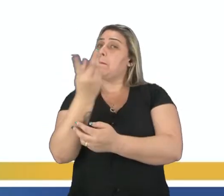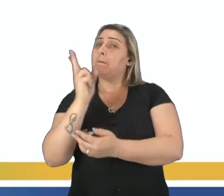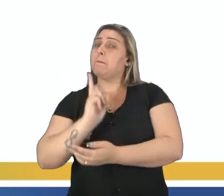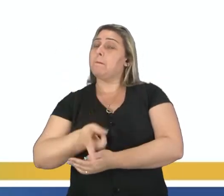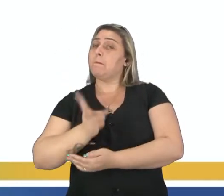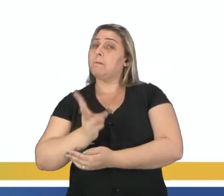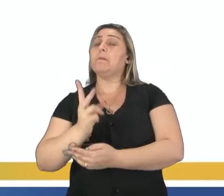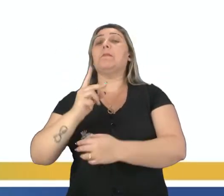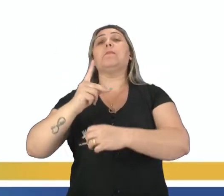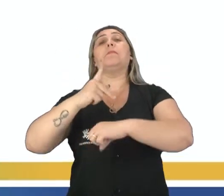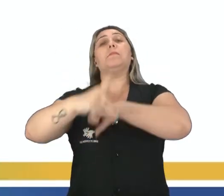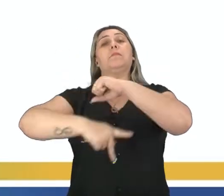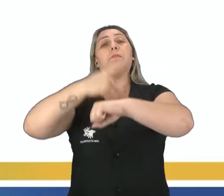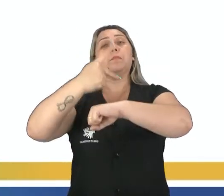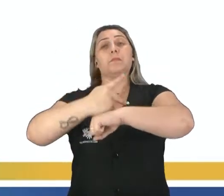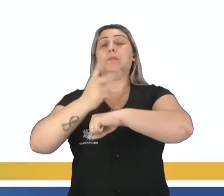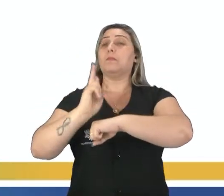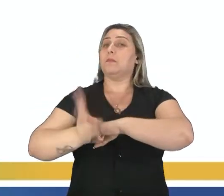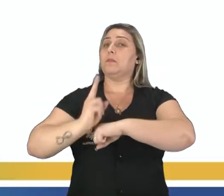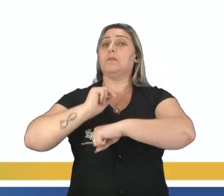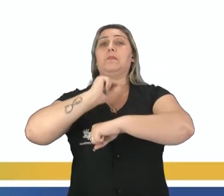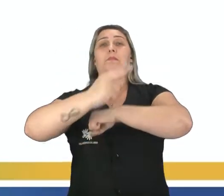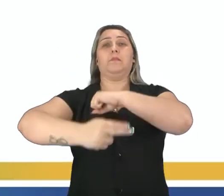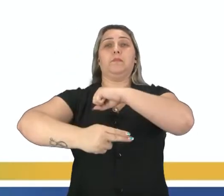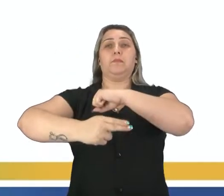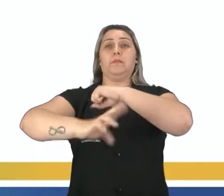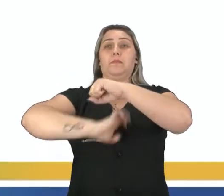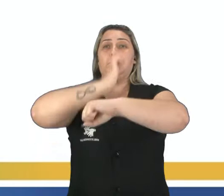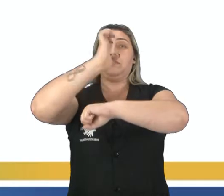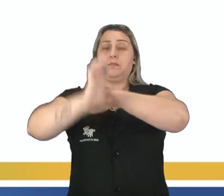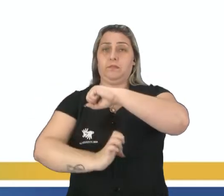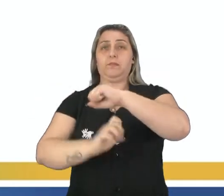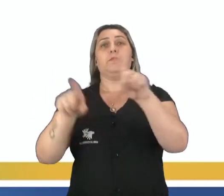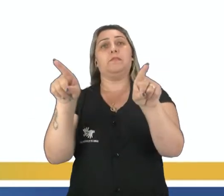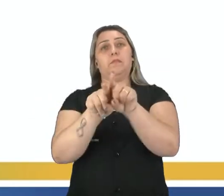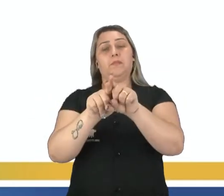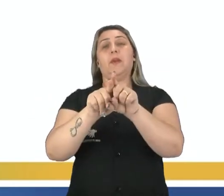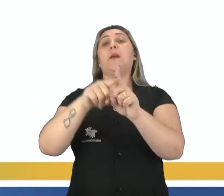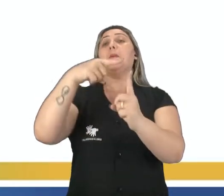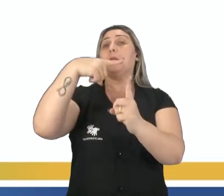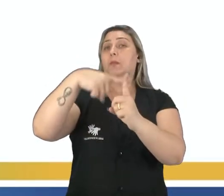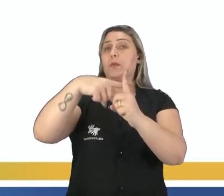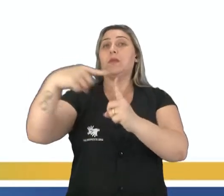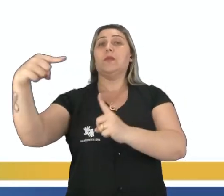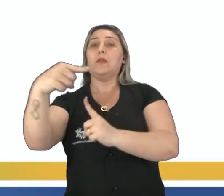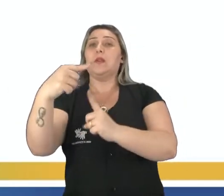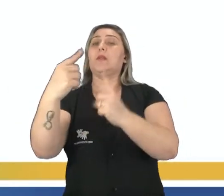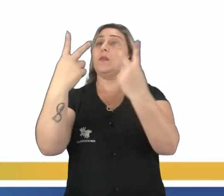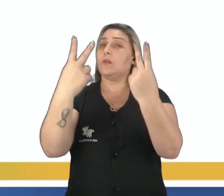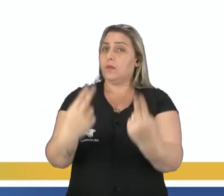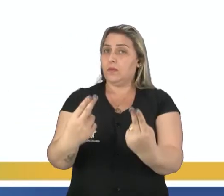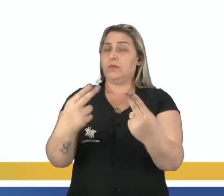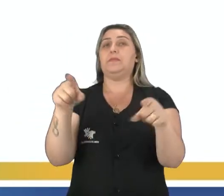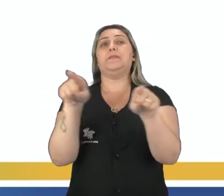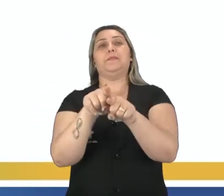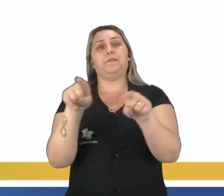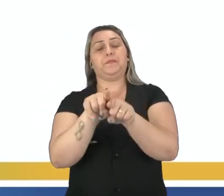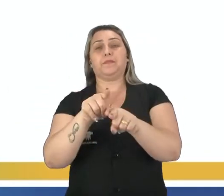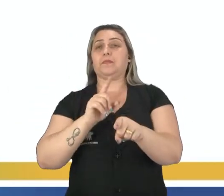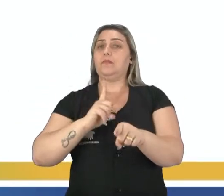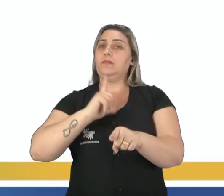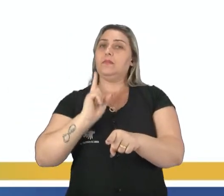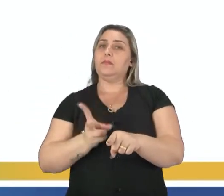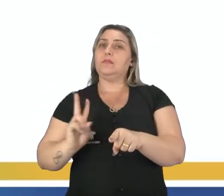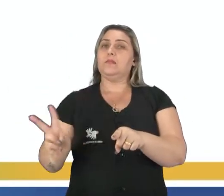mesma quantidade de elétrons. Isso faz com que seja o mesmo valor de positivo e o mesmo valor de negativo. Quando tem esse mesmo